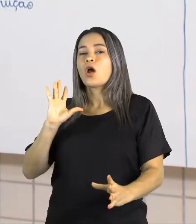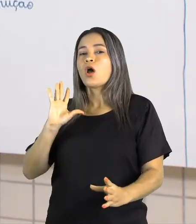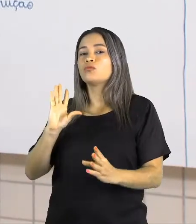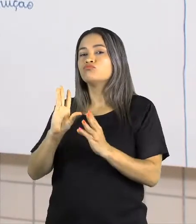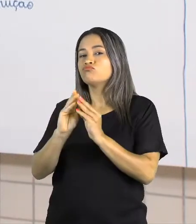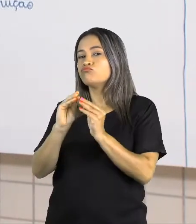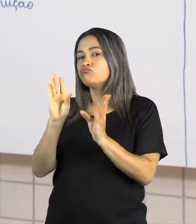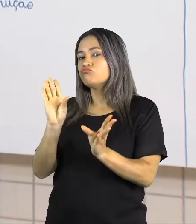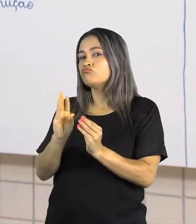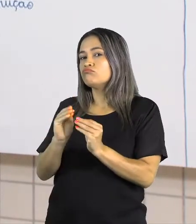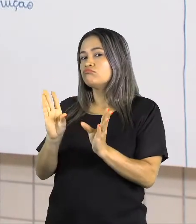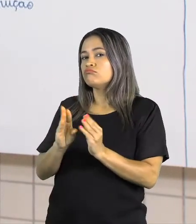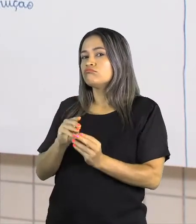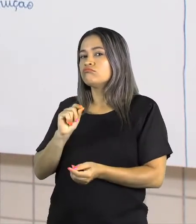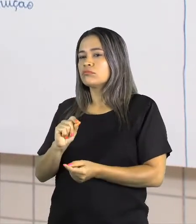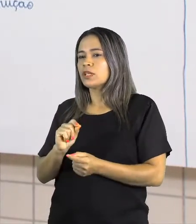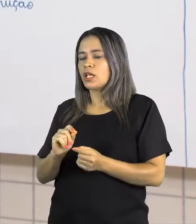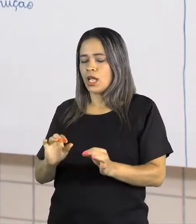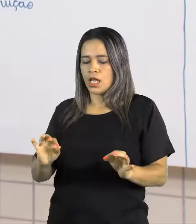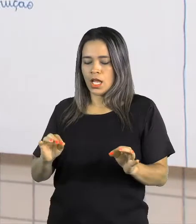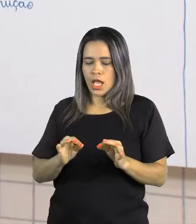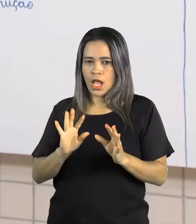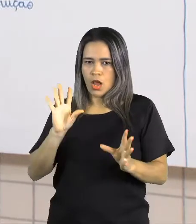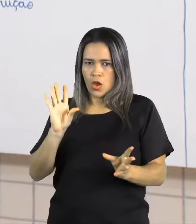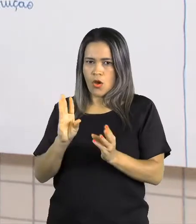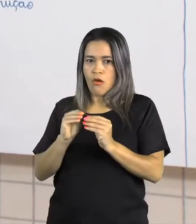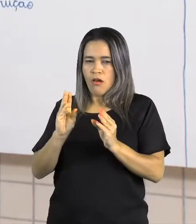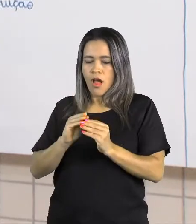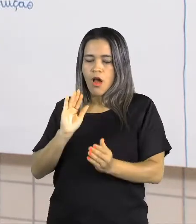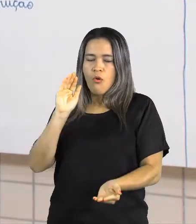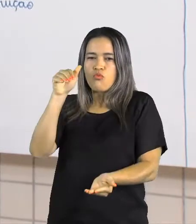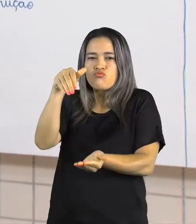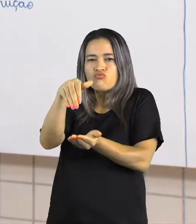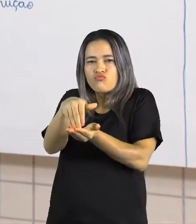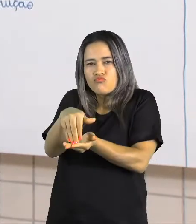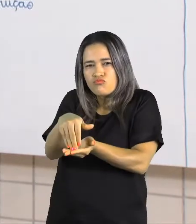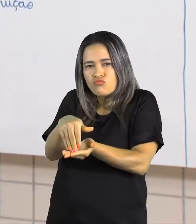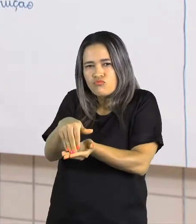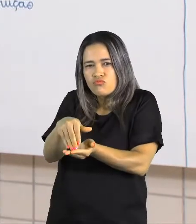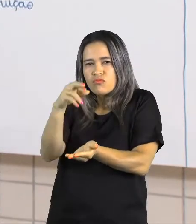é o finalmente.